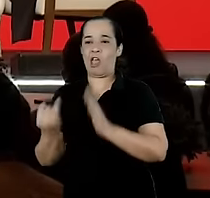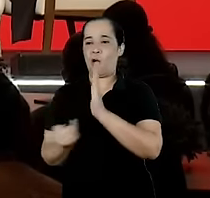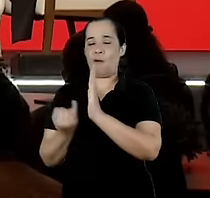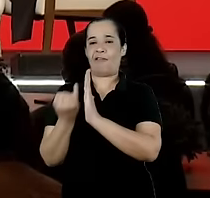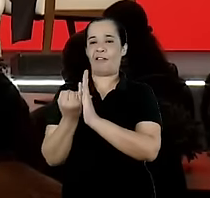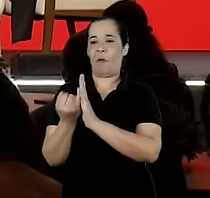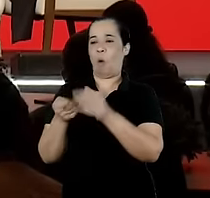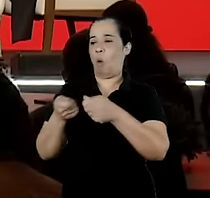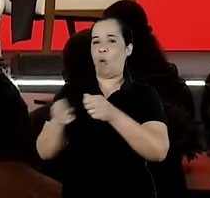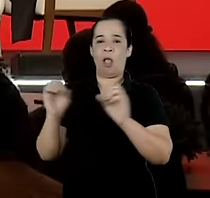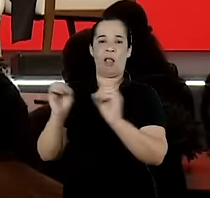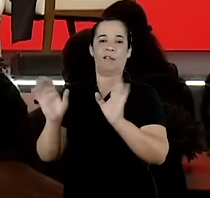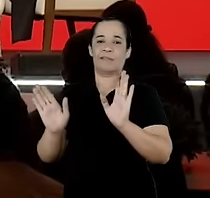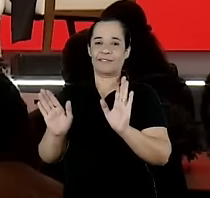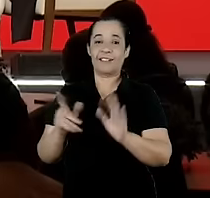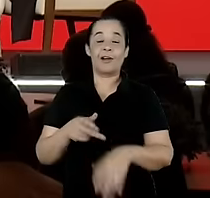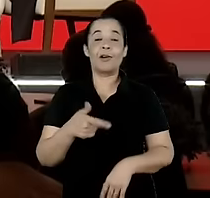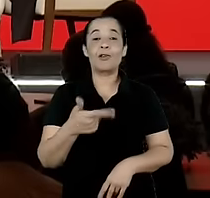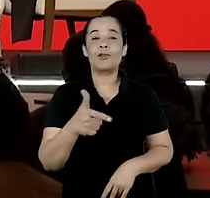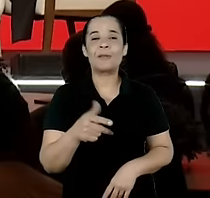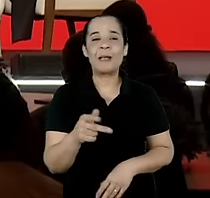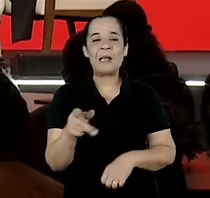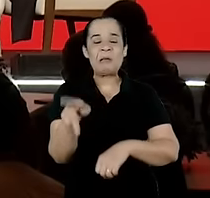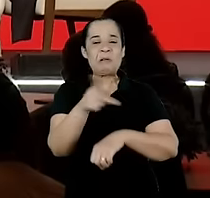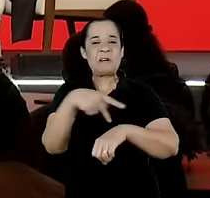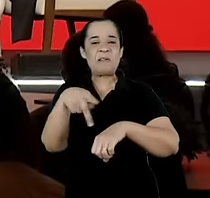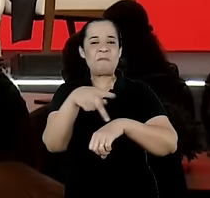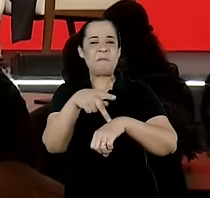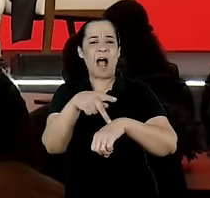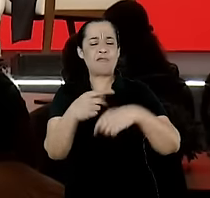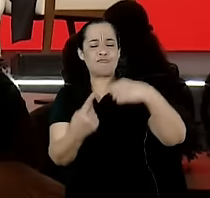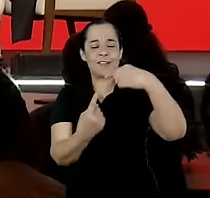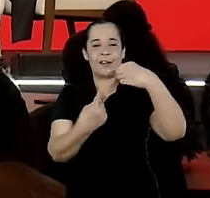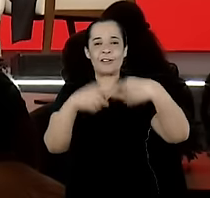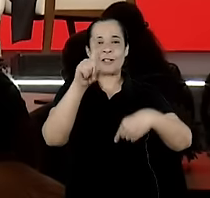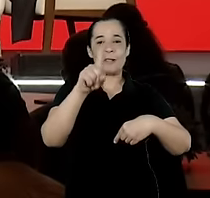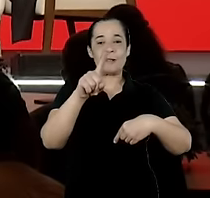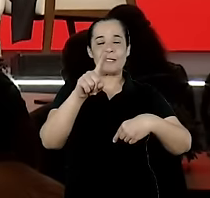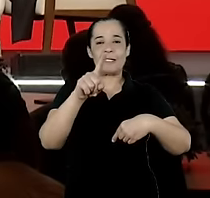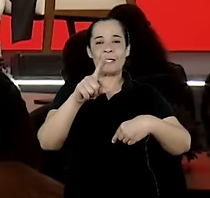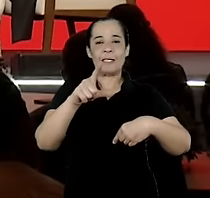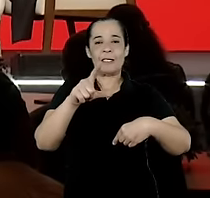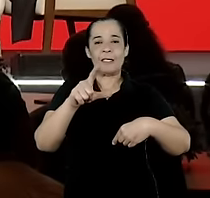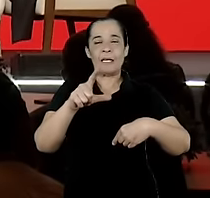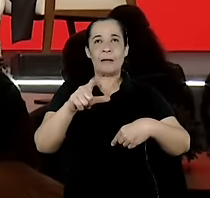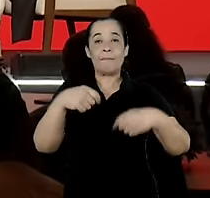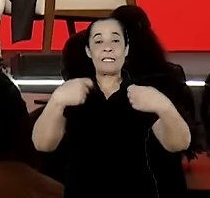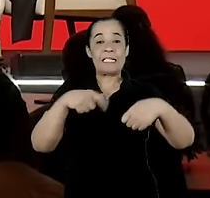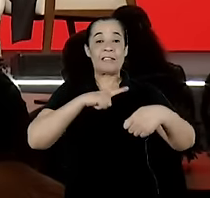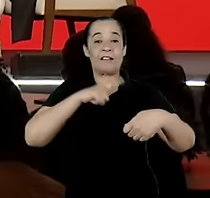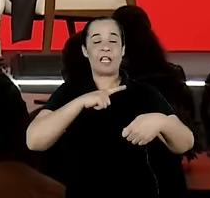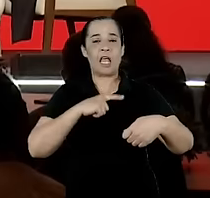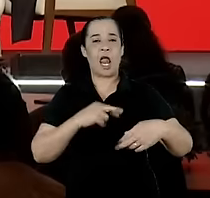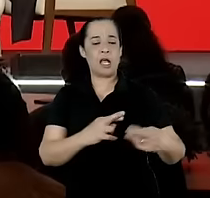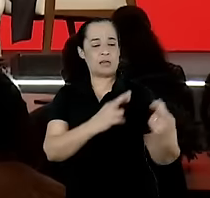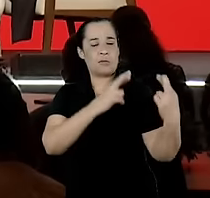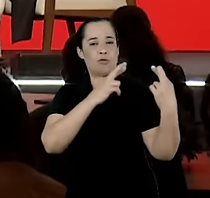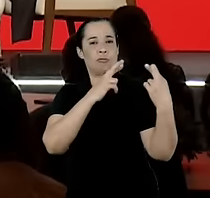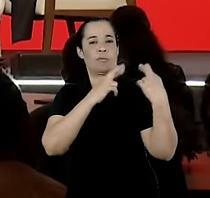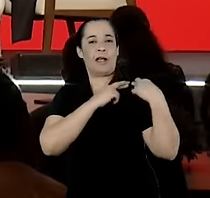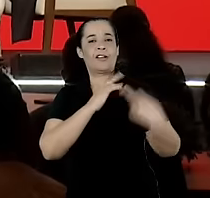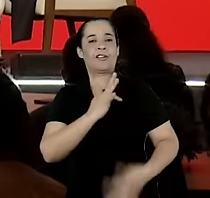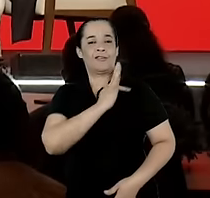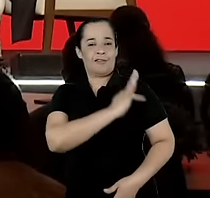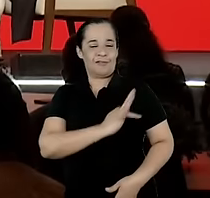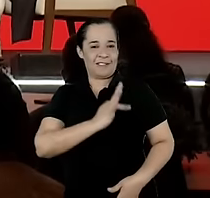eh um país Próspero Ah sem responsabilidade fiscal agora eh a gente não vai ganhar o